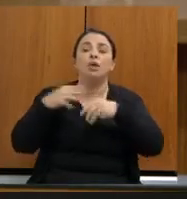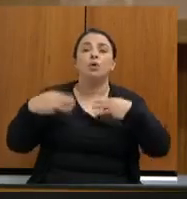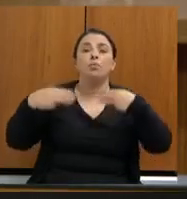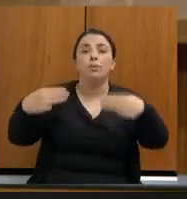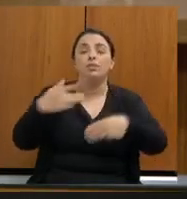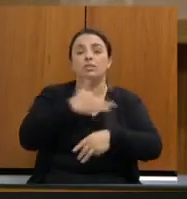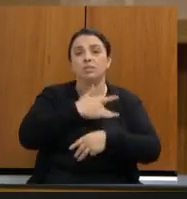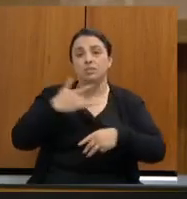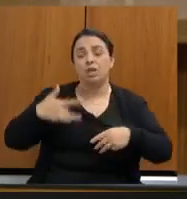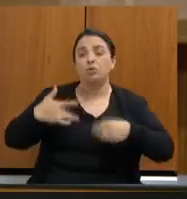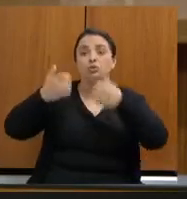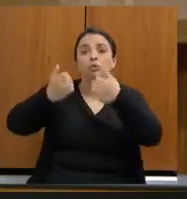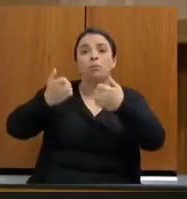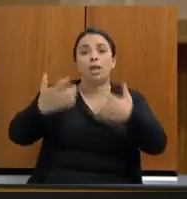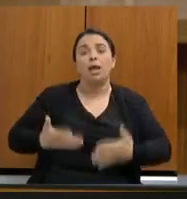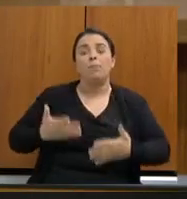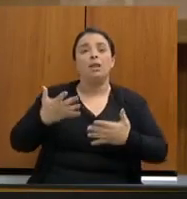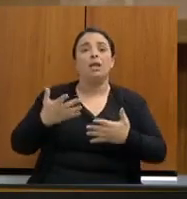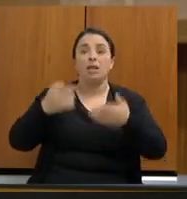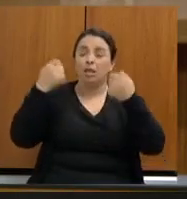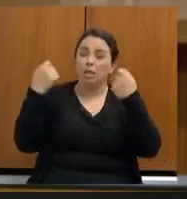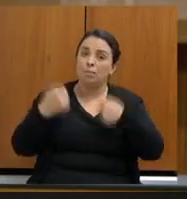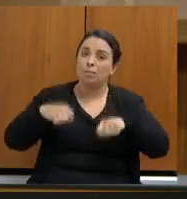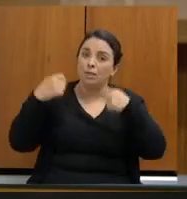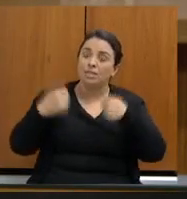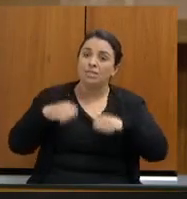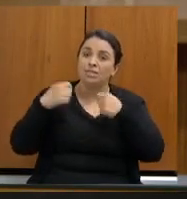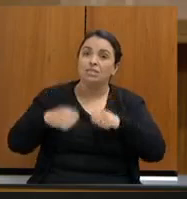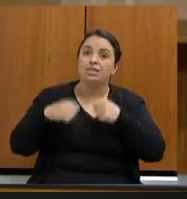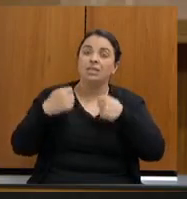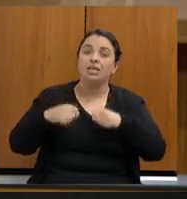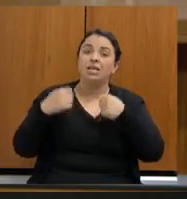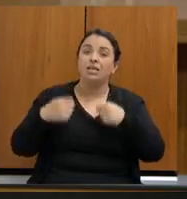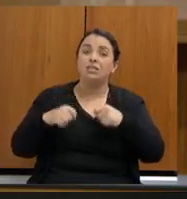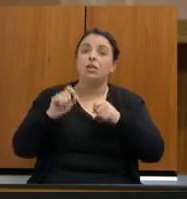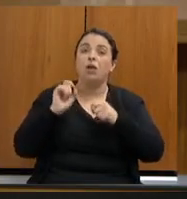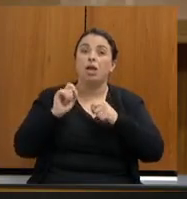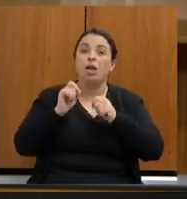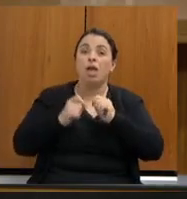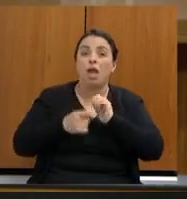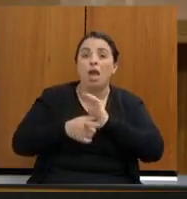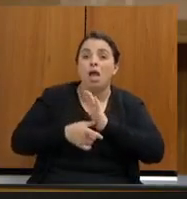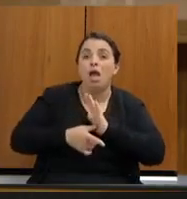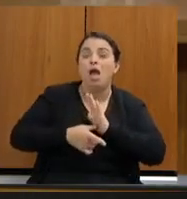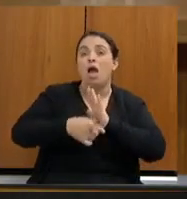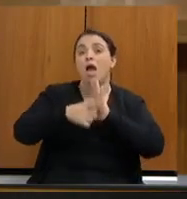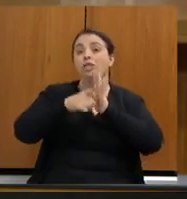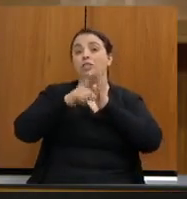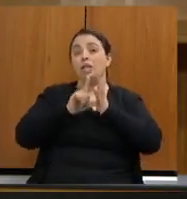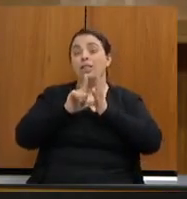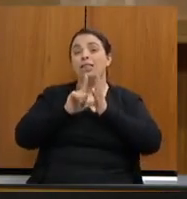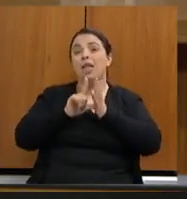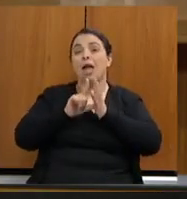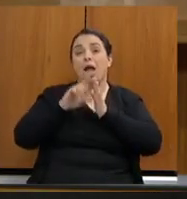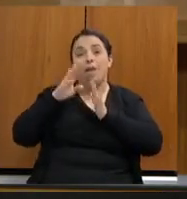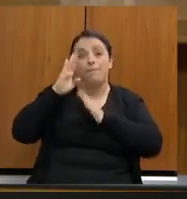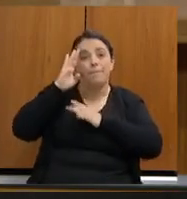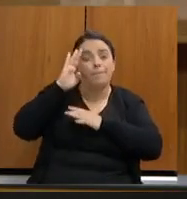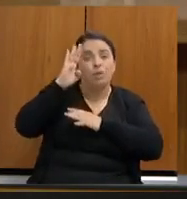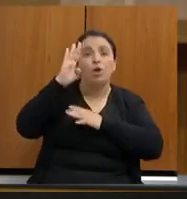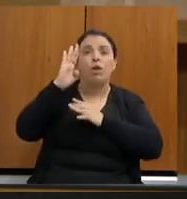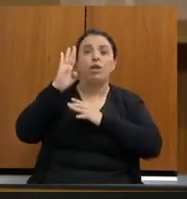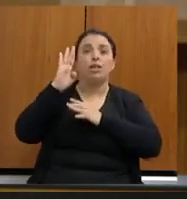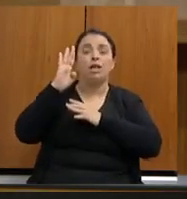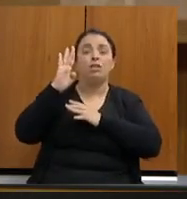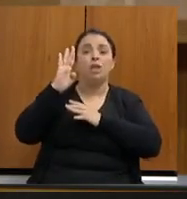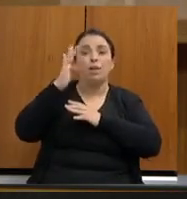mostrarmos a necessidade de se adiantar a priorização da vacinação para os